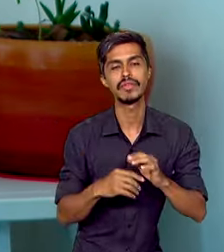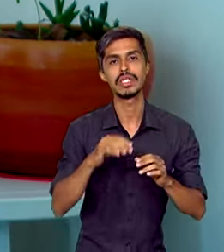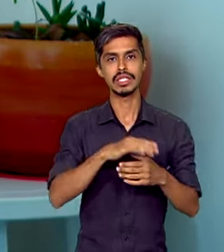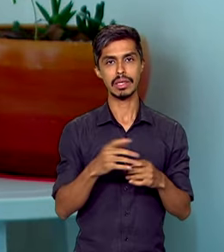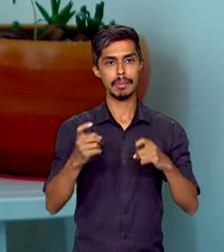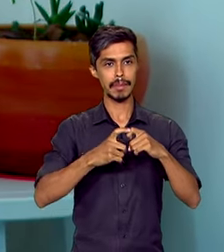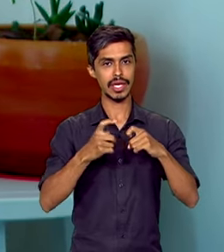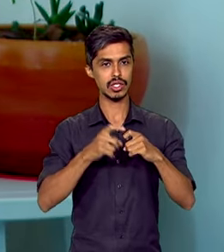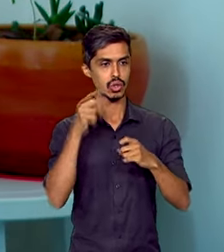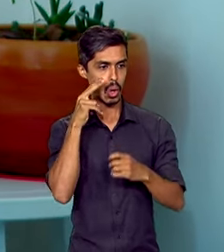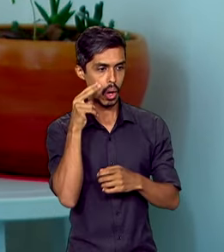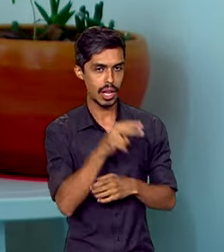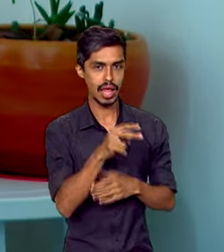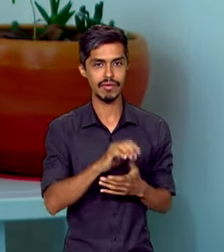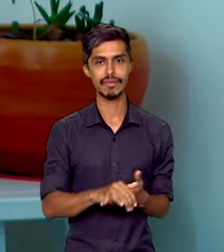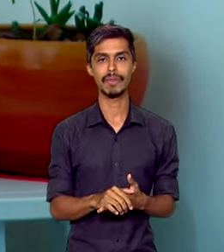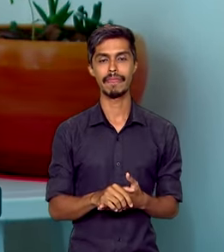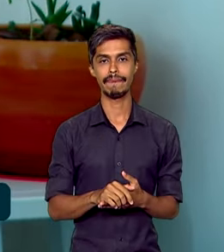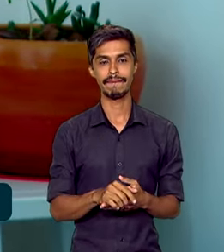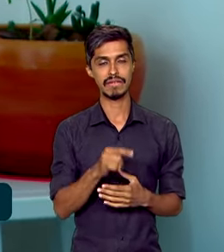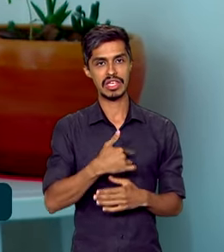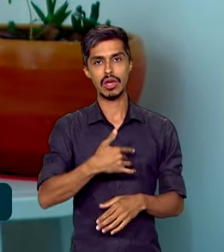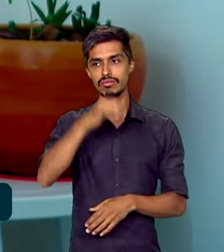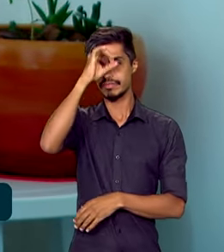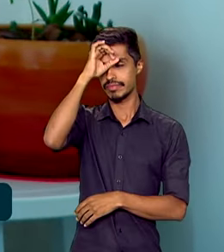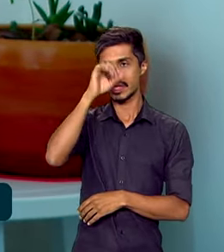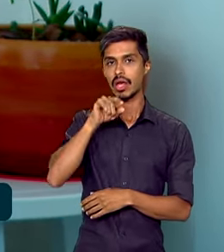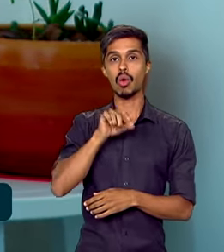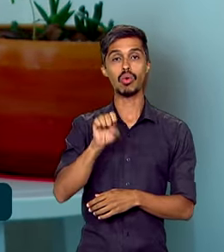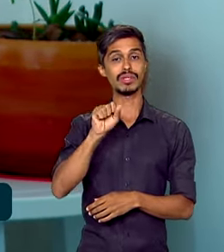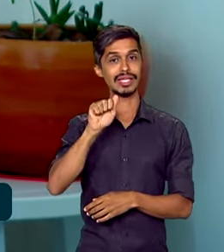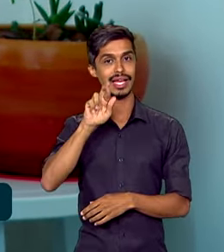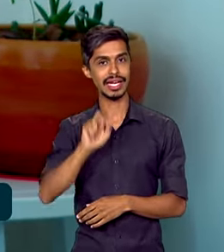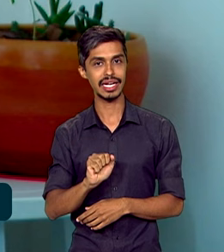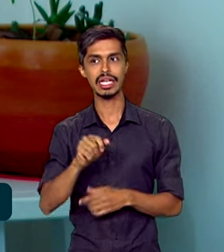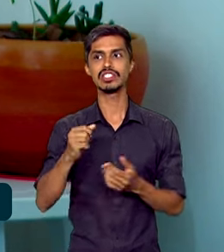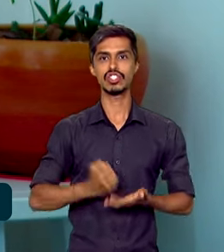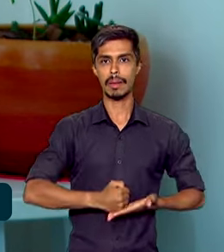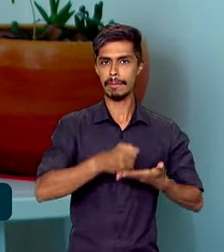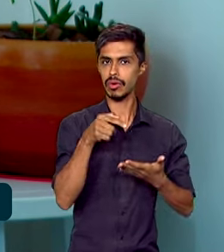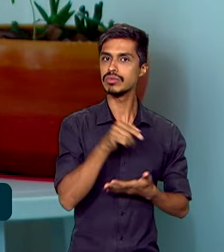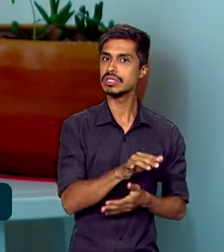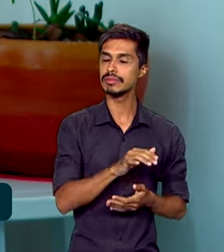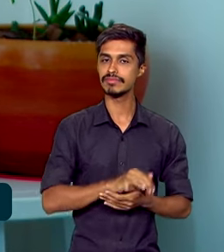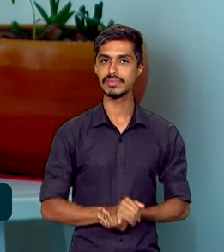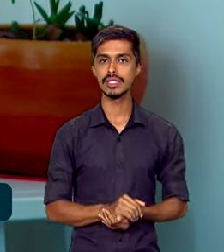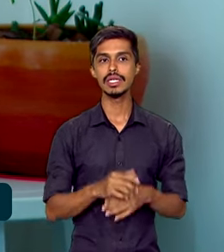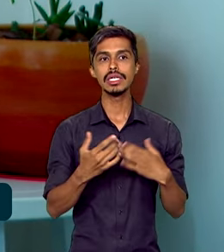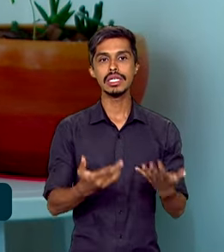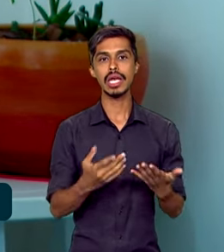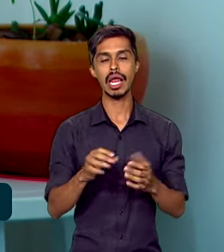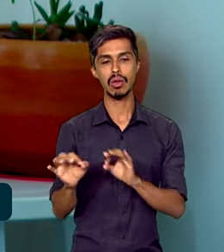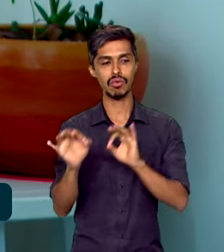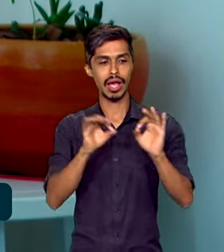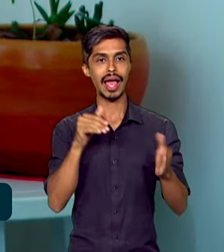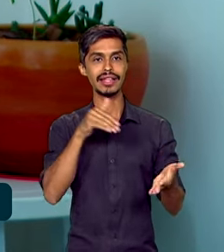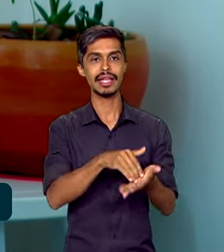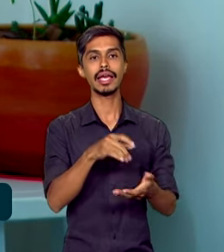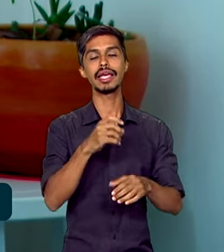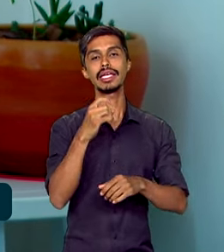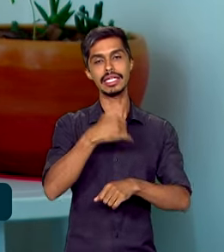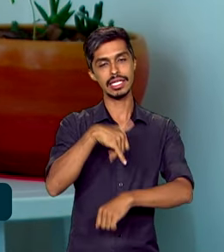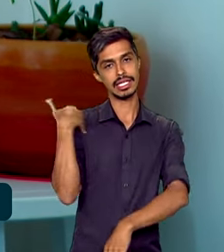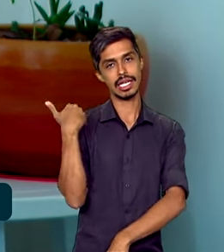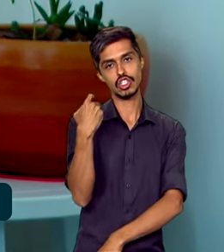não sabia que é o Sara dava esse tipo de apoio e ela teve acompanhamento até aos 2 anos